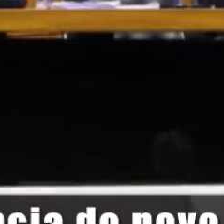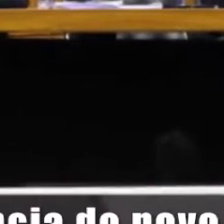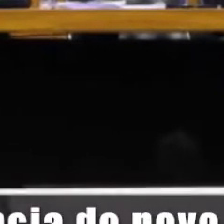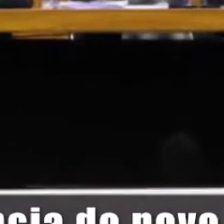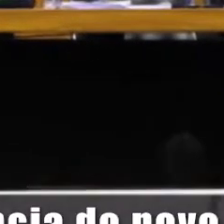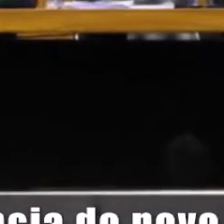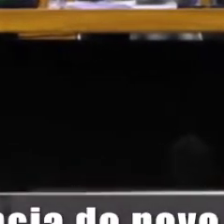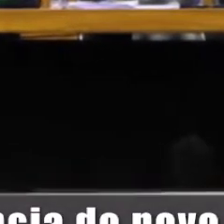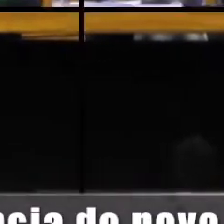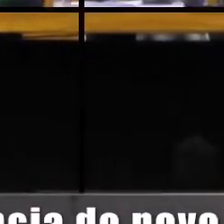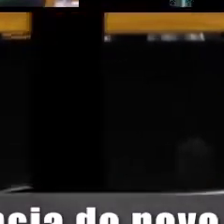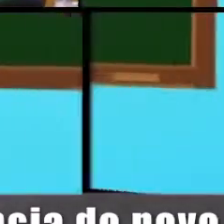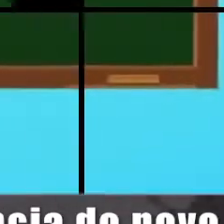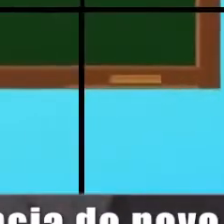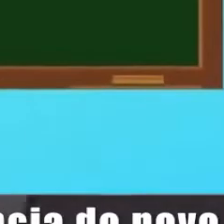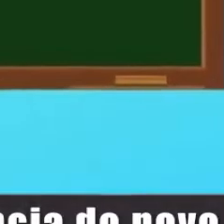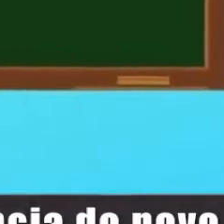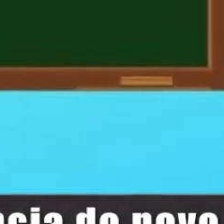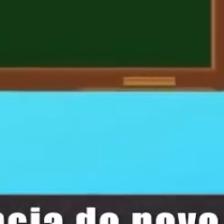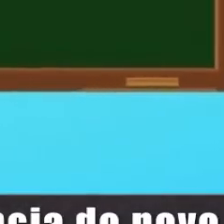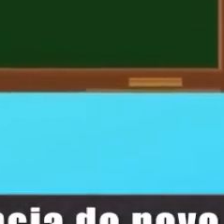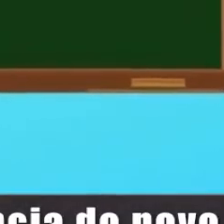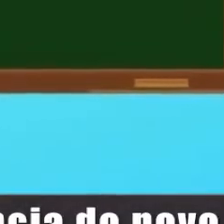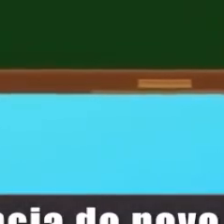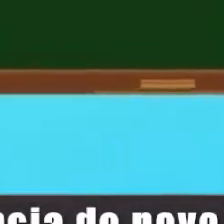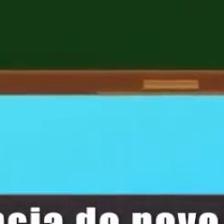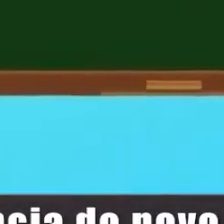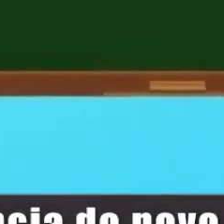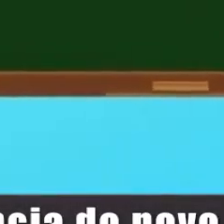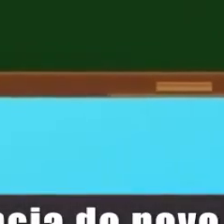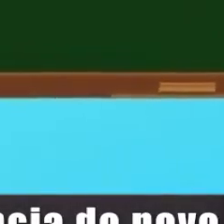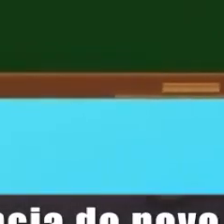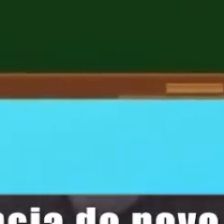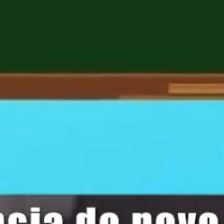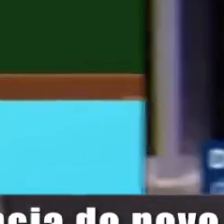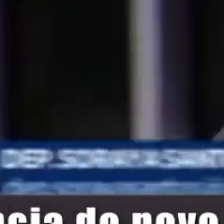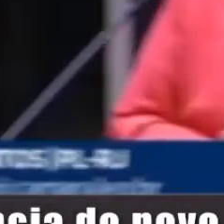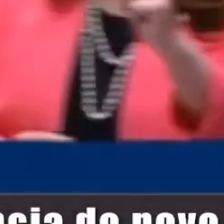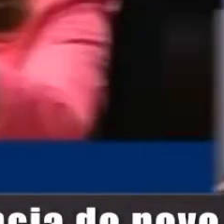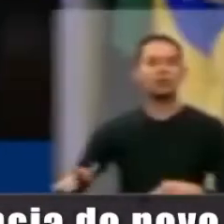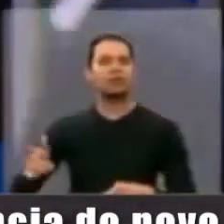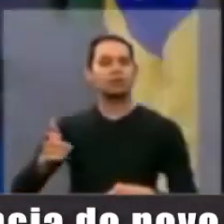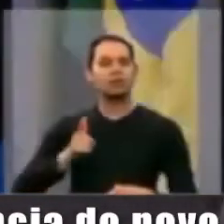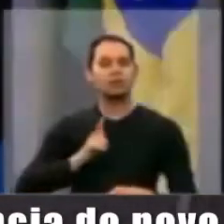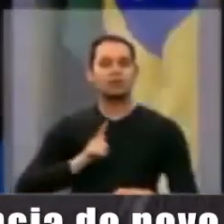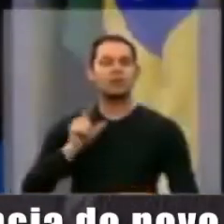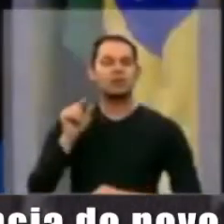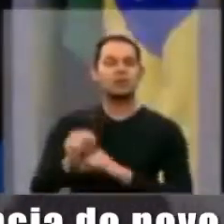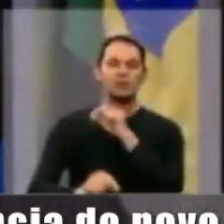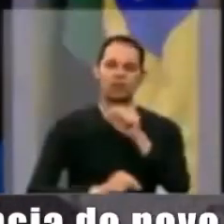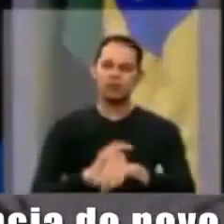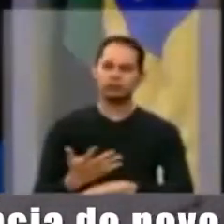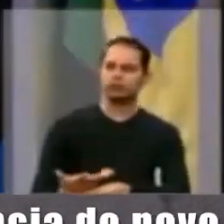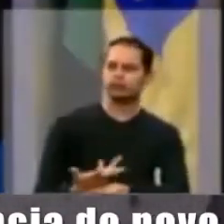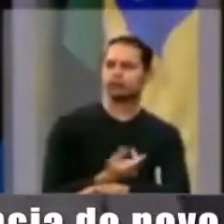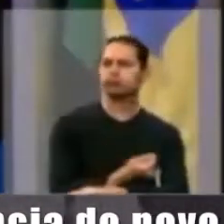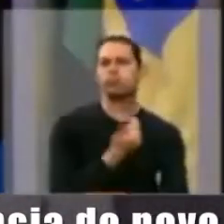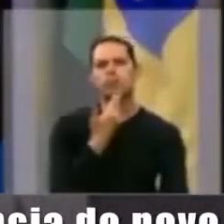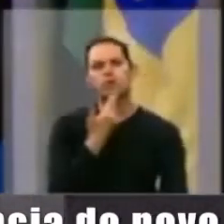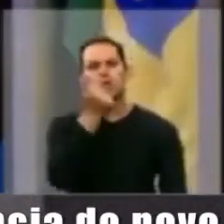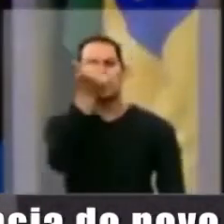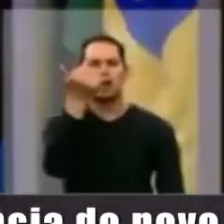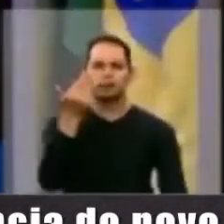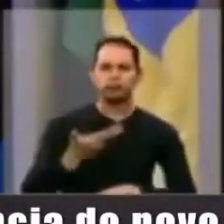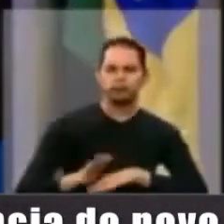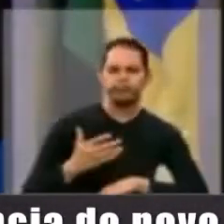aprovou em 2 turnos a PEC que torna o Fundeb uma política pública permanente. Em seu discurso da tribuna do plenário,